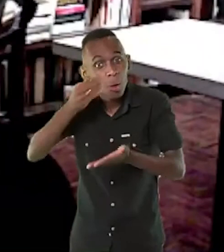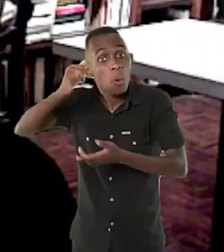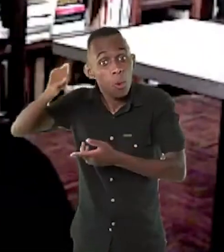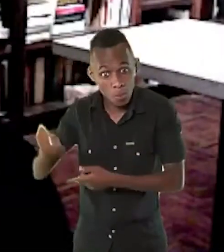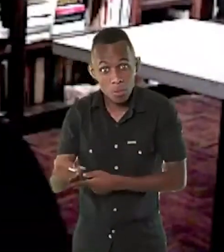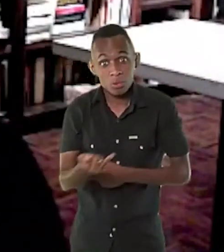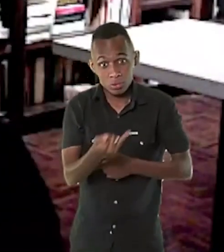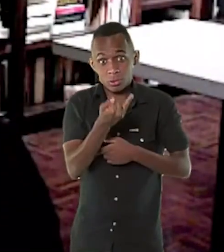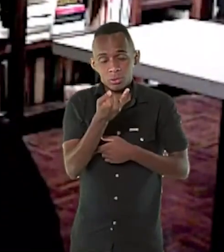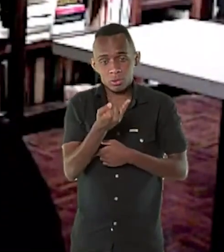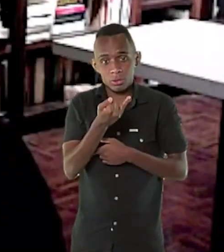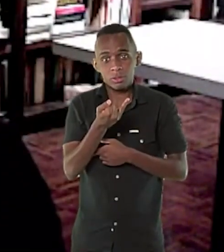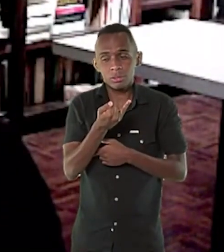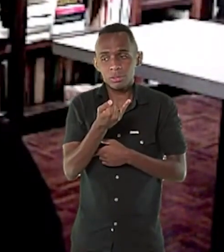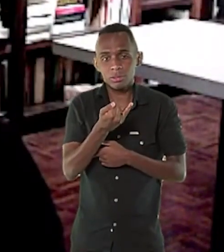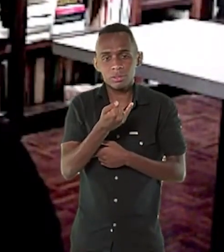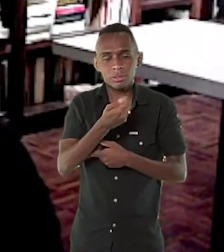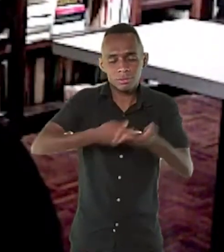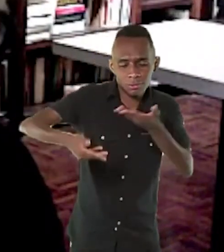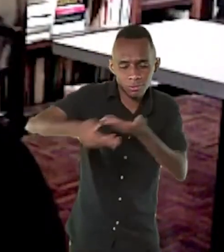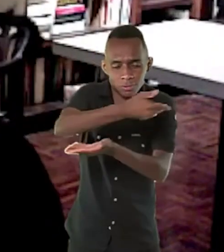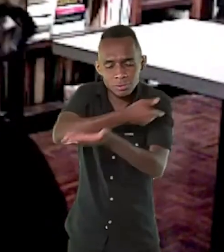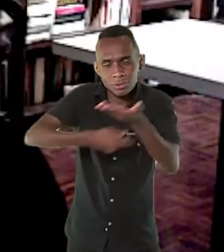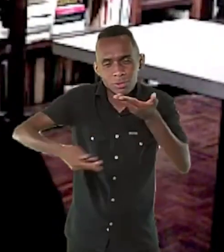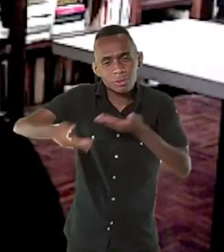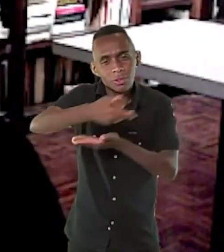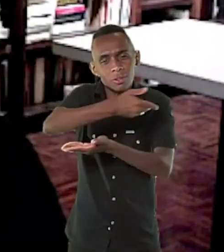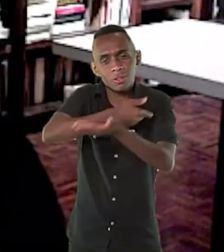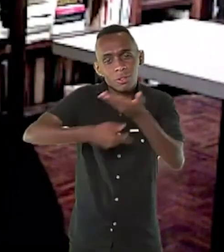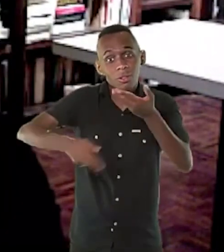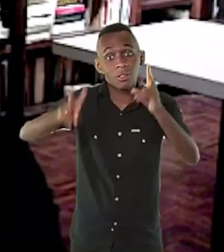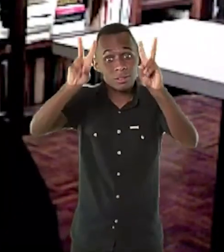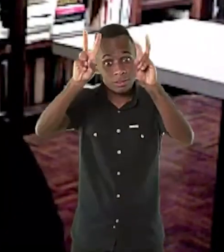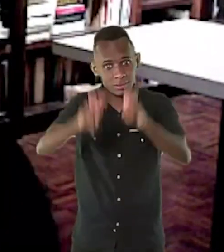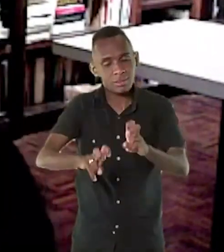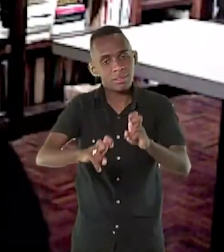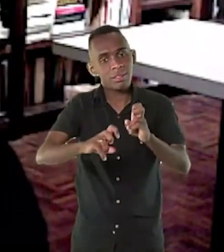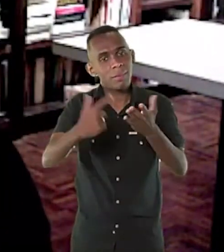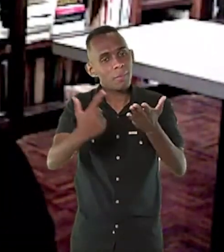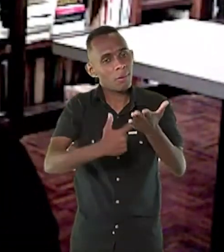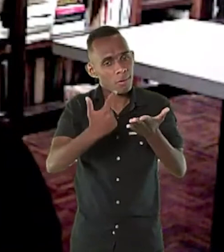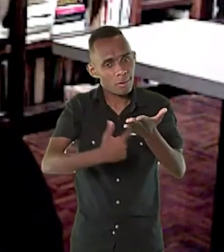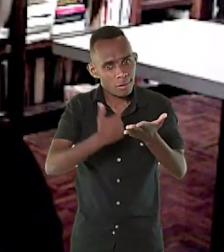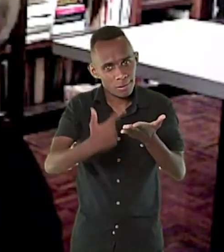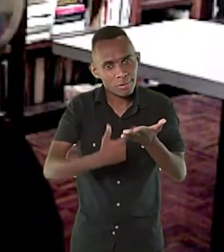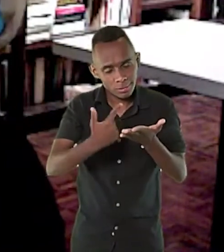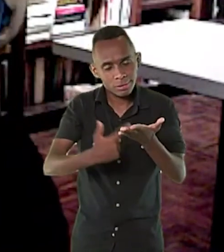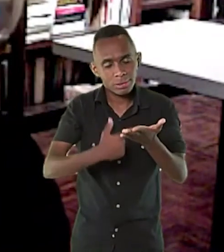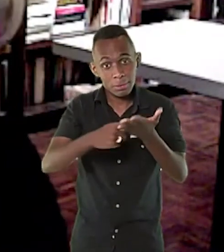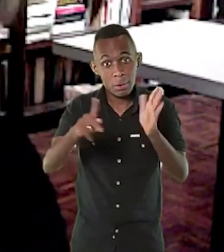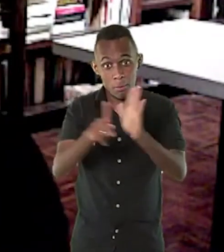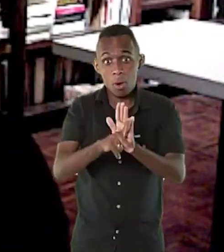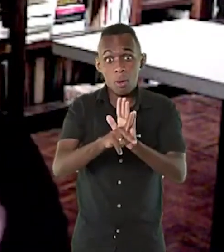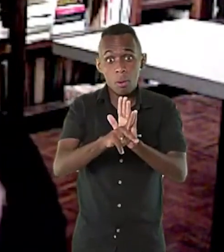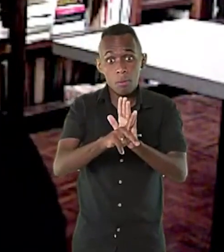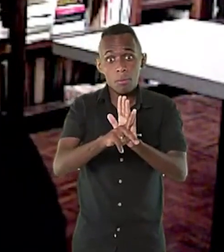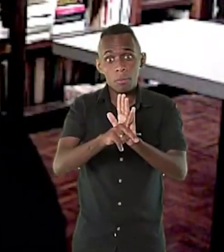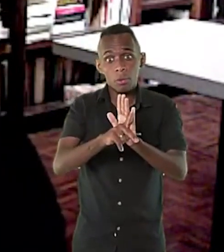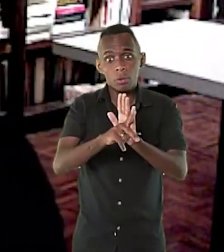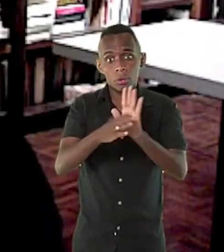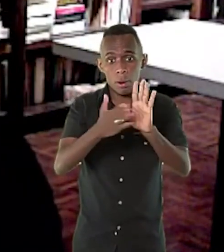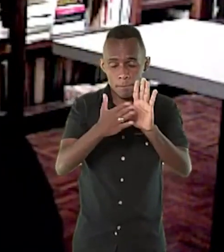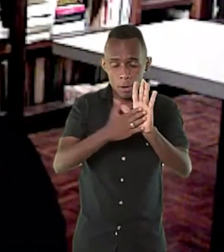oportunidade de trocar ideias sobre este livro, num programa de livros, com